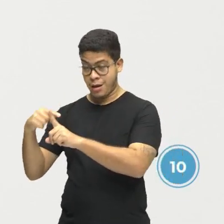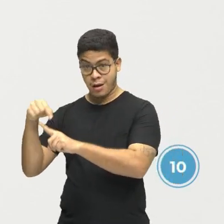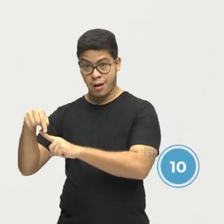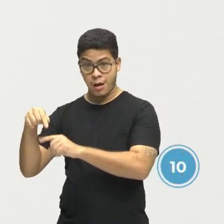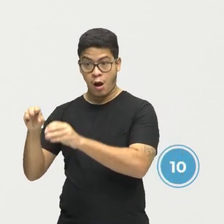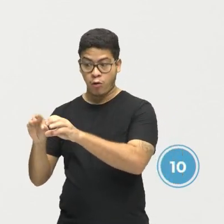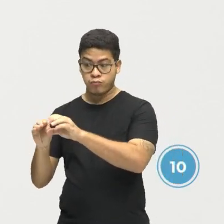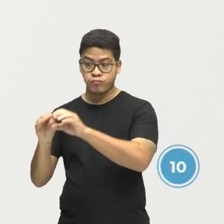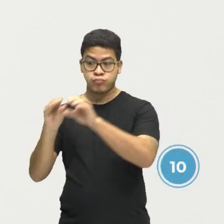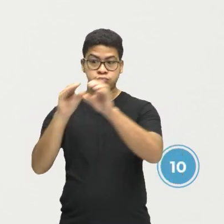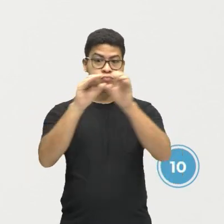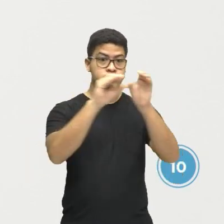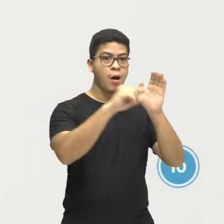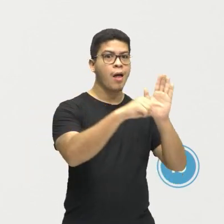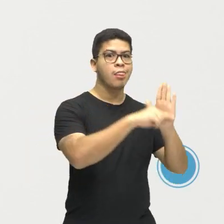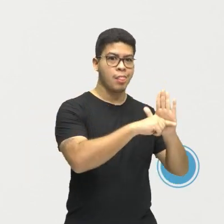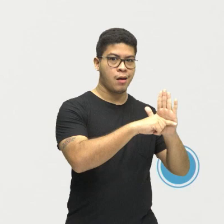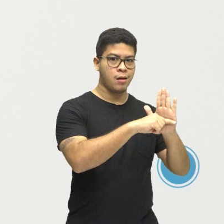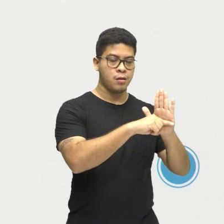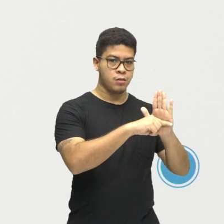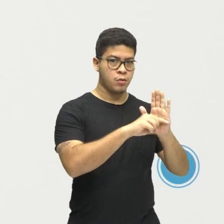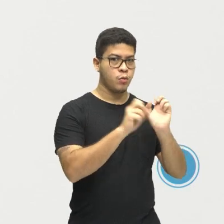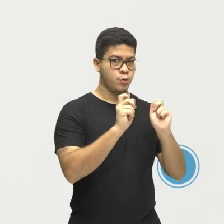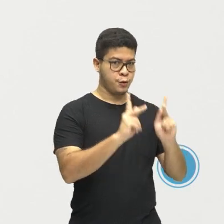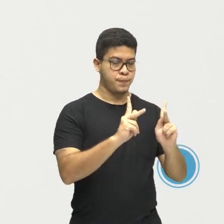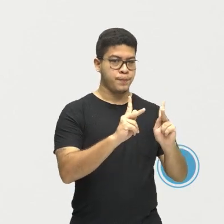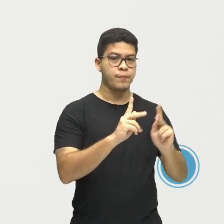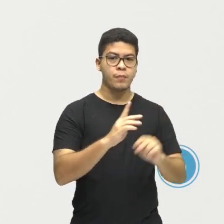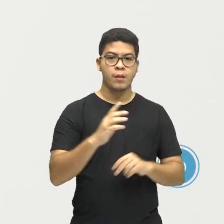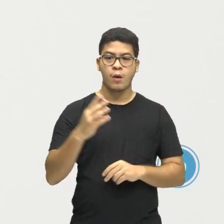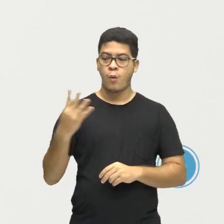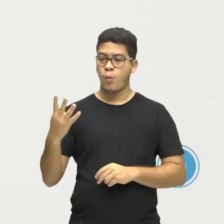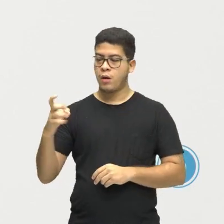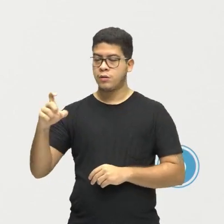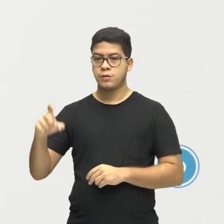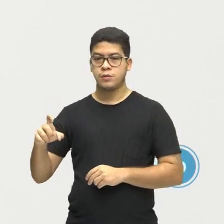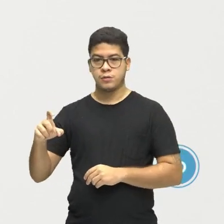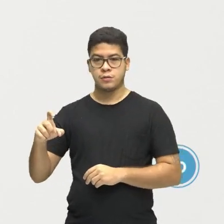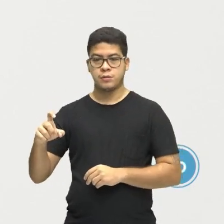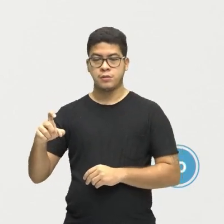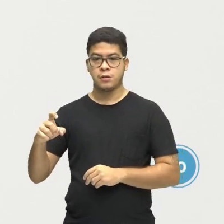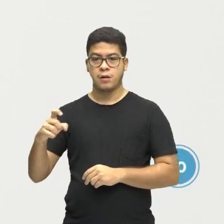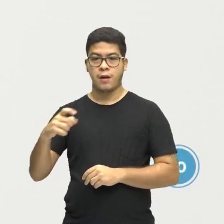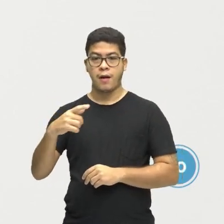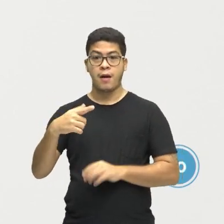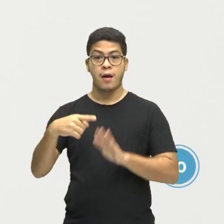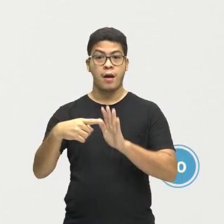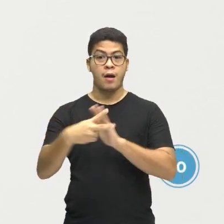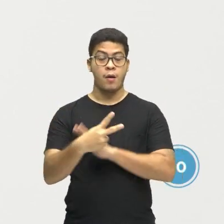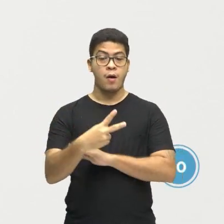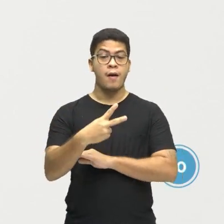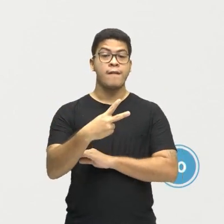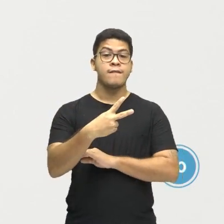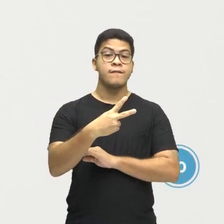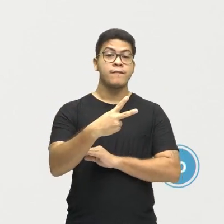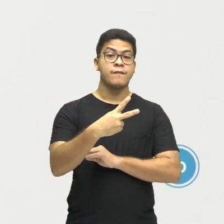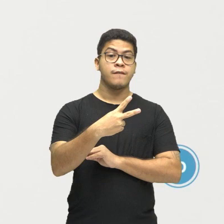membro, ele veio negativo, tá? 4x igual a 25 menos